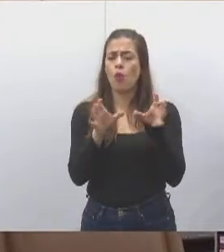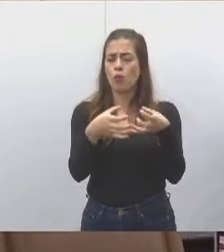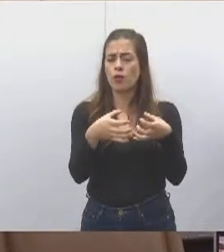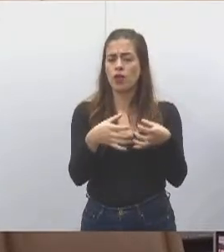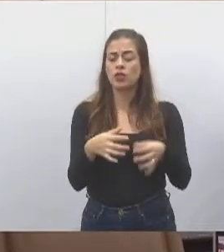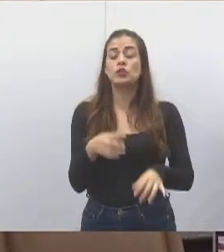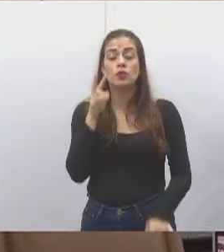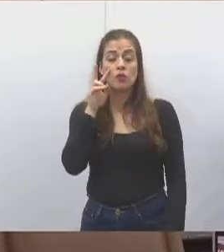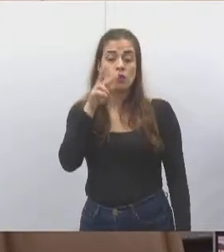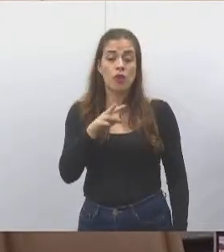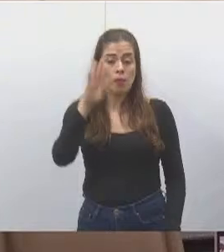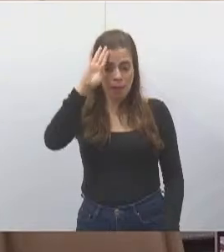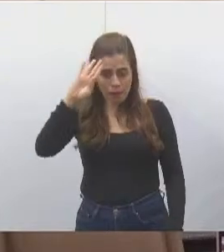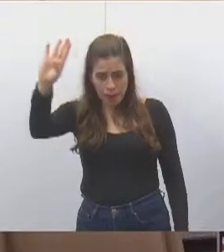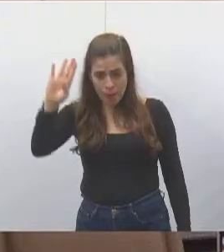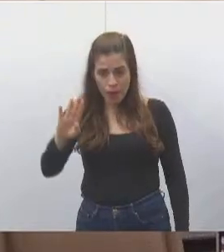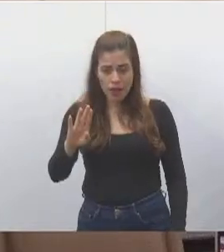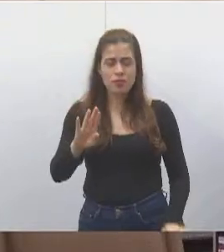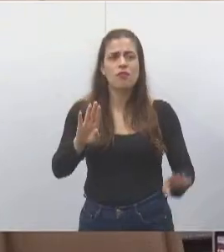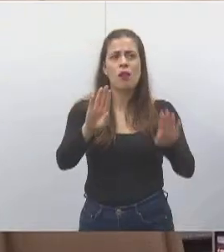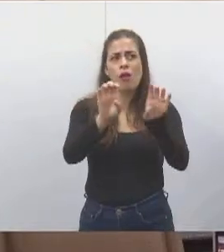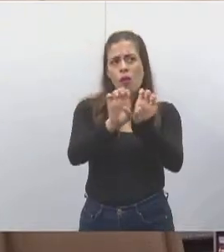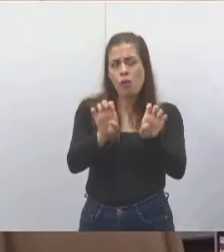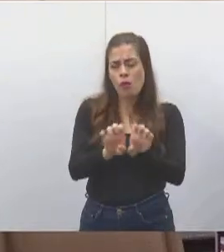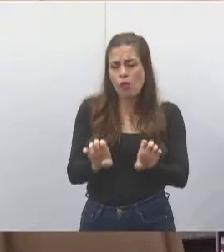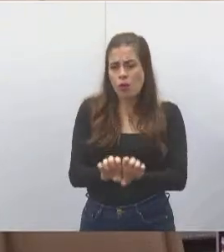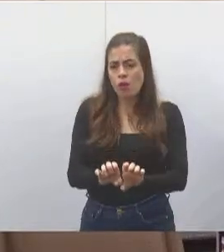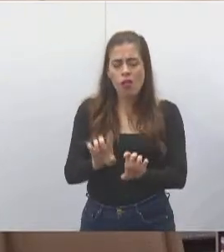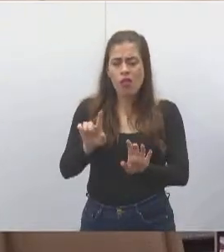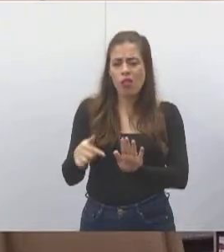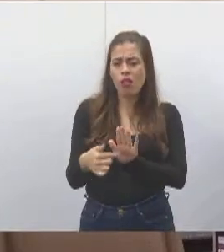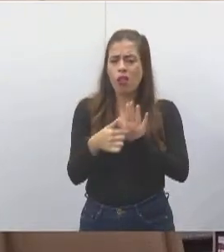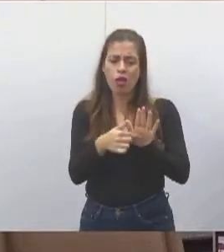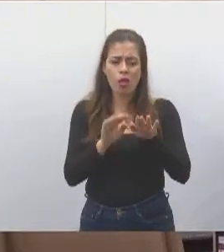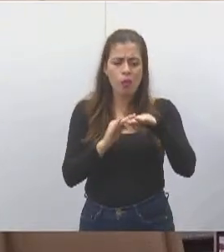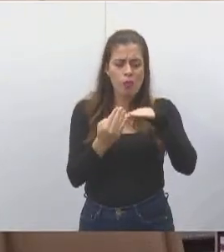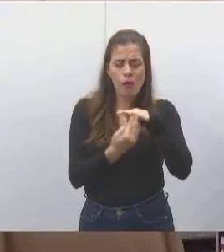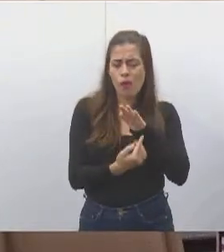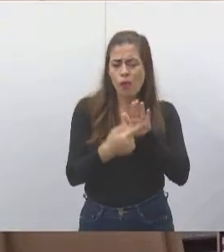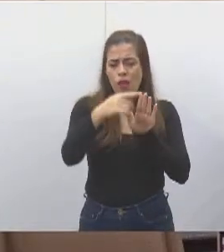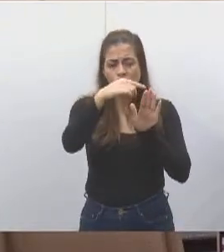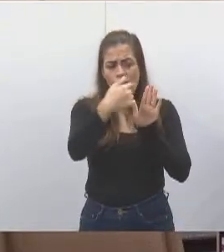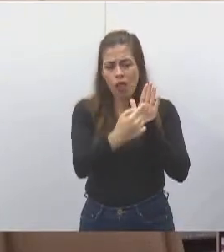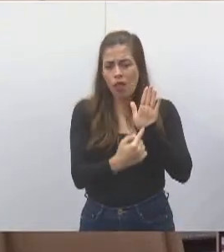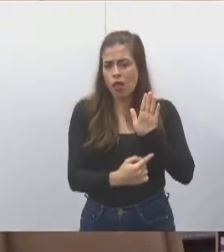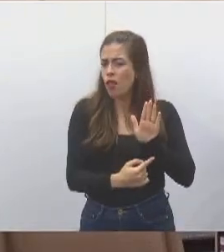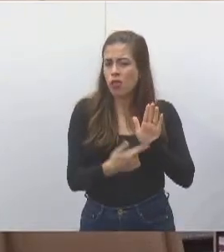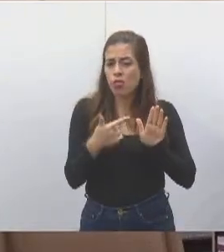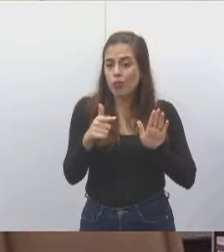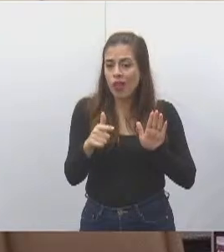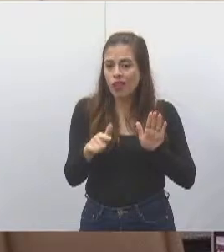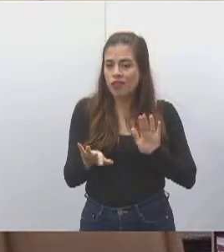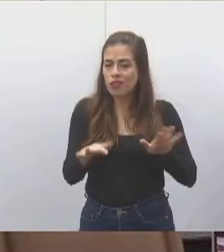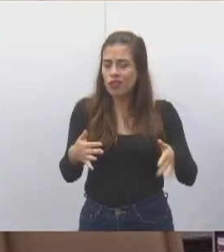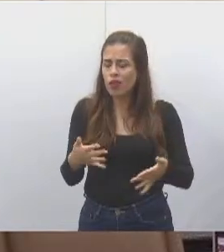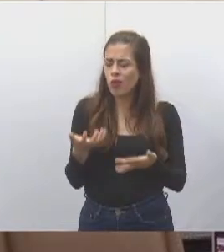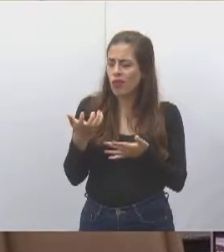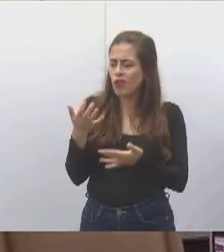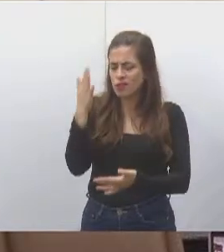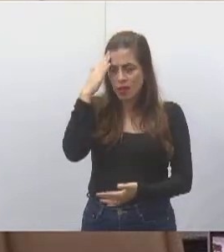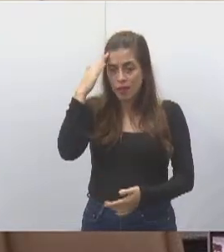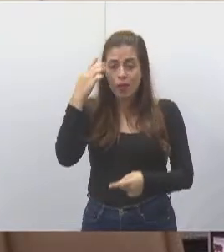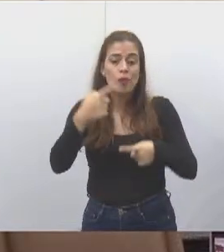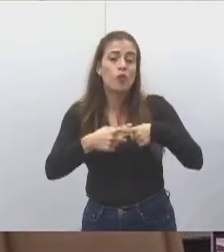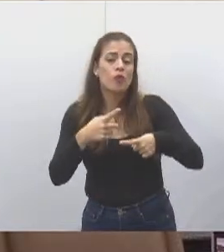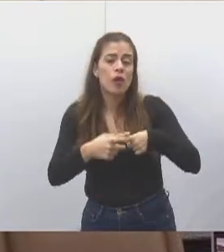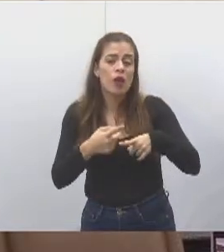da infraestrutura, esses bairros não foram relacionados. Então, eu gostaria de ouvir de você, porque em